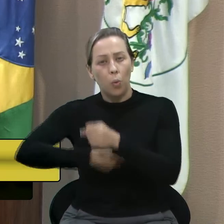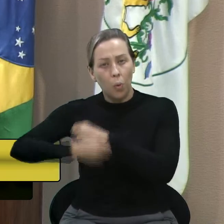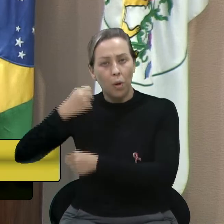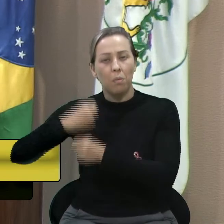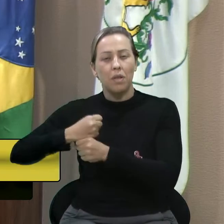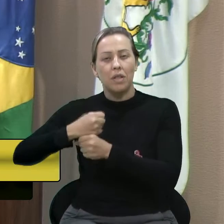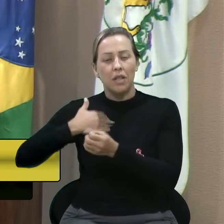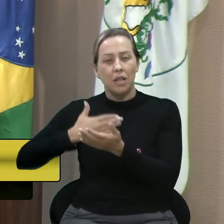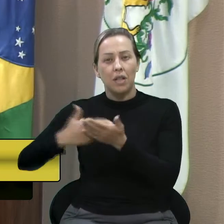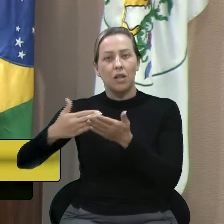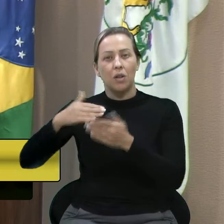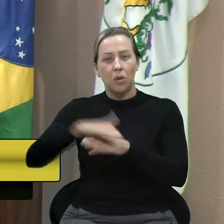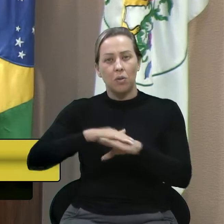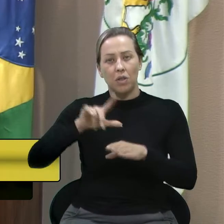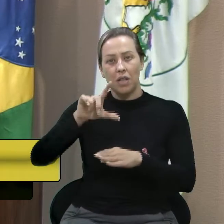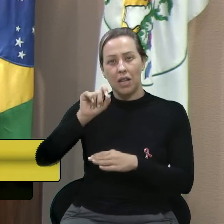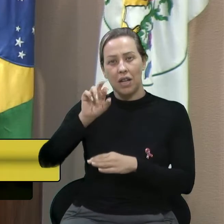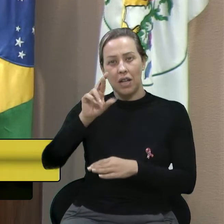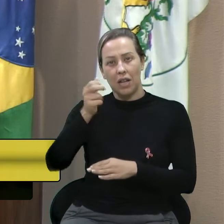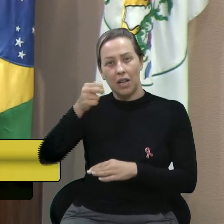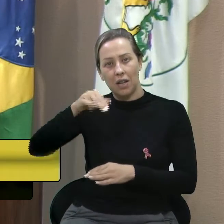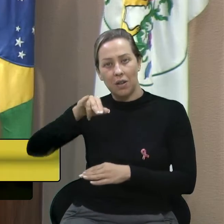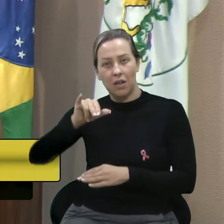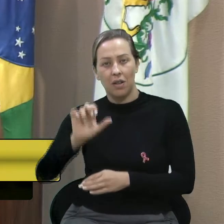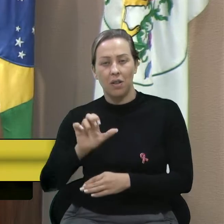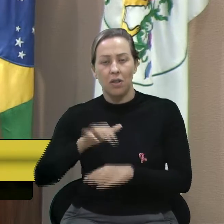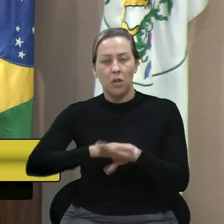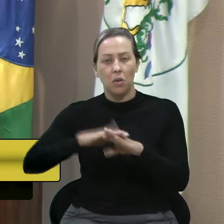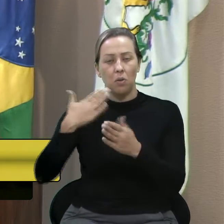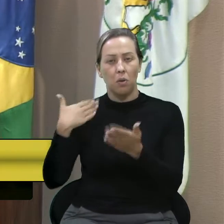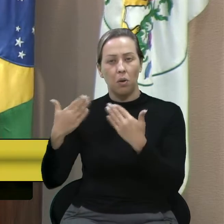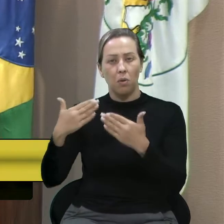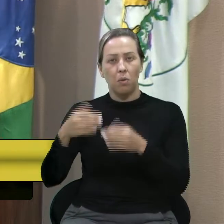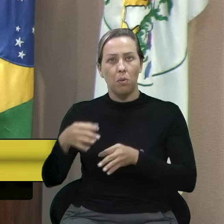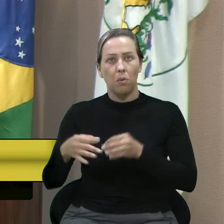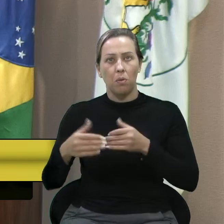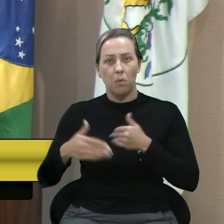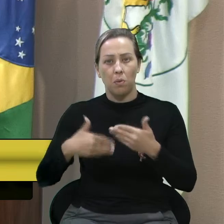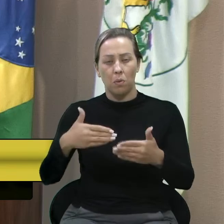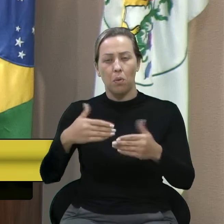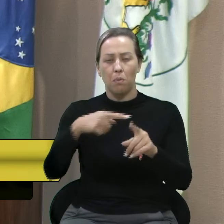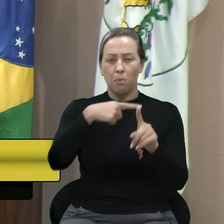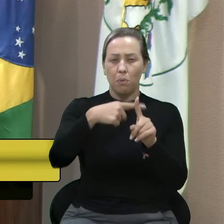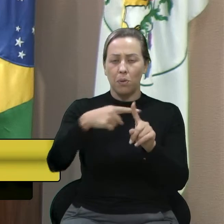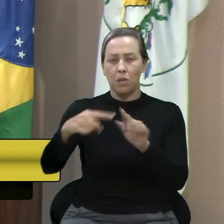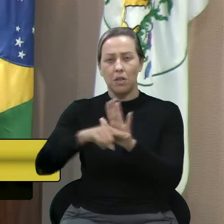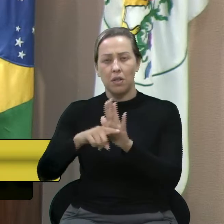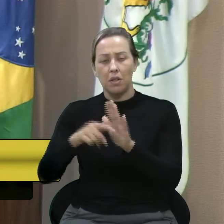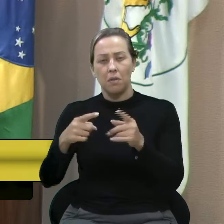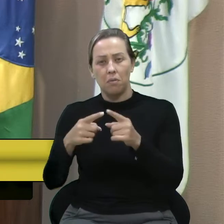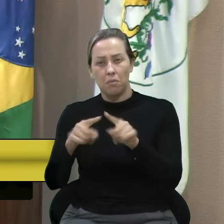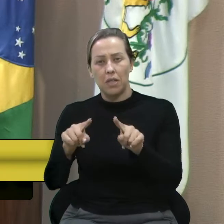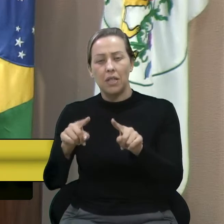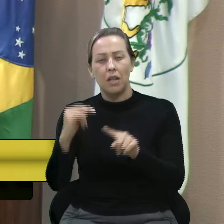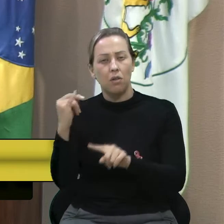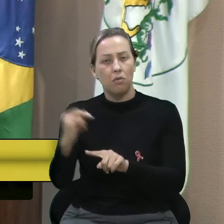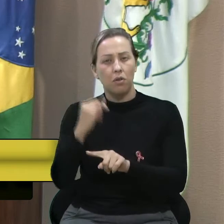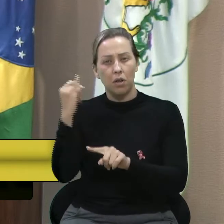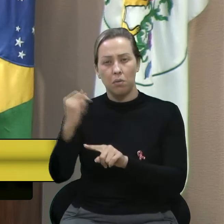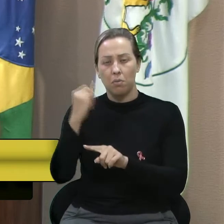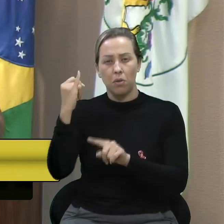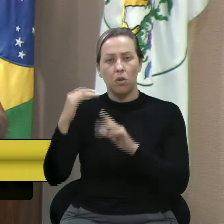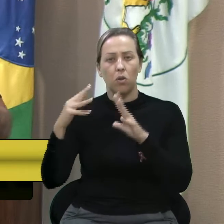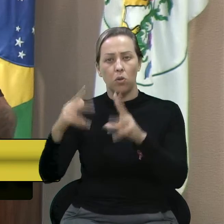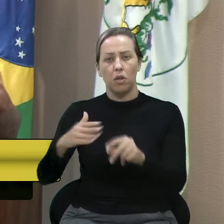quando conversei com a Lorene sobre essa possibilidade, falamos sobre os prós e os contras, mas ela foi muito, muito importante em toda